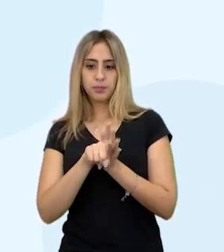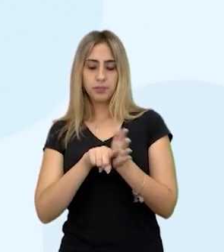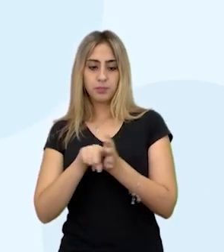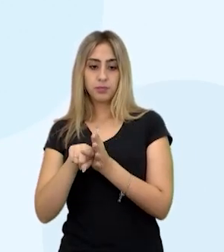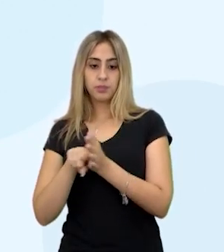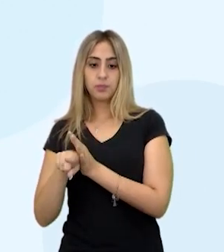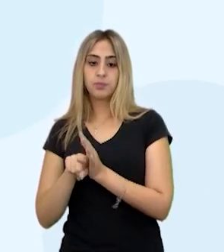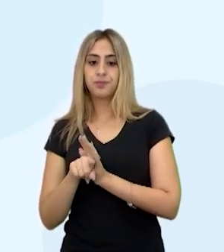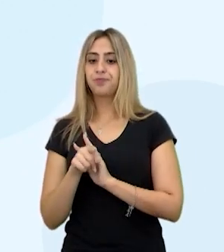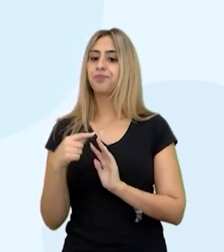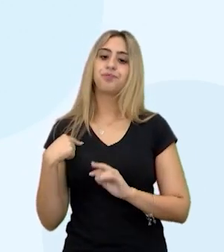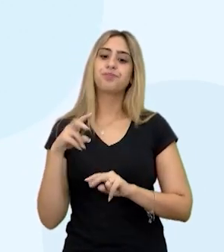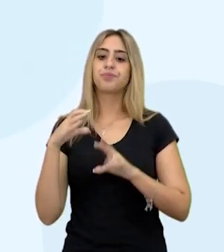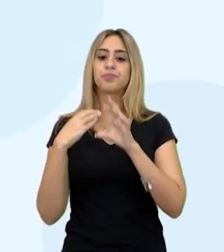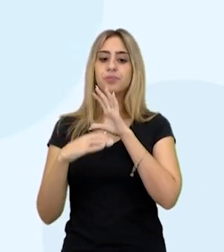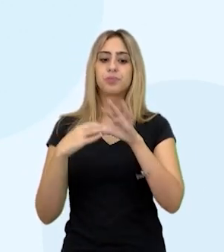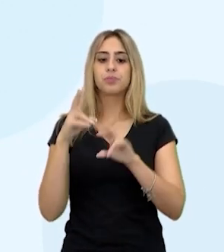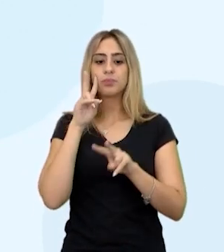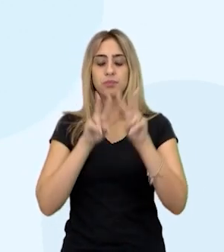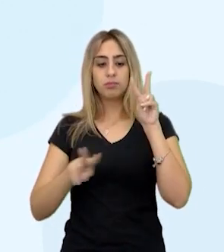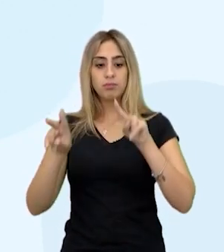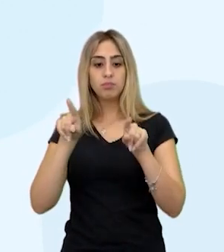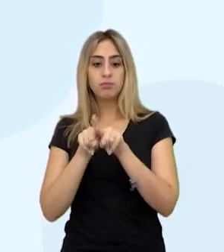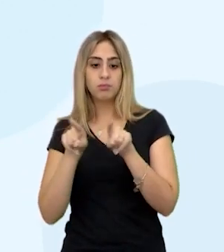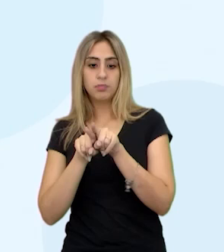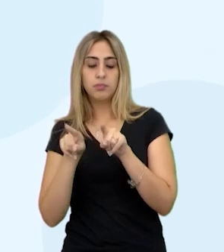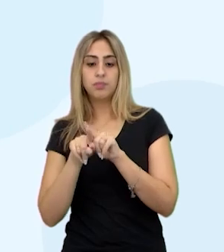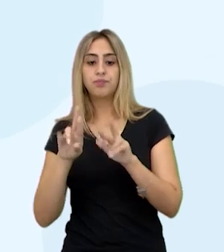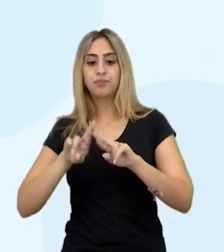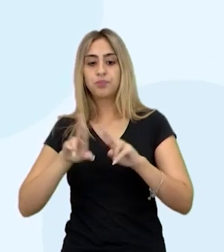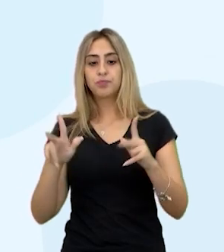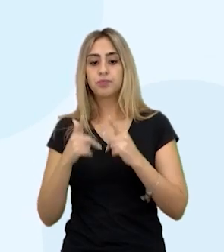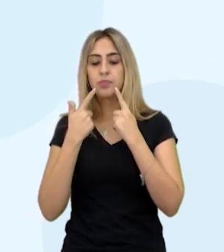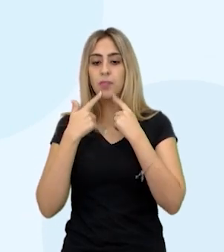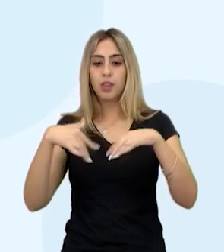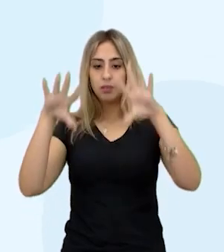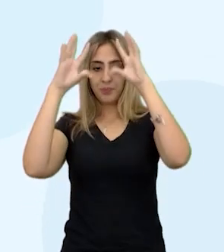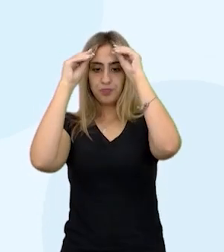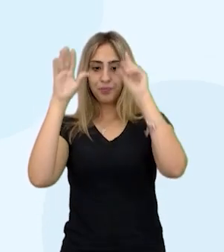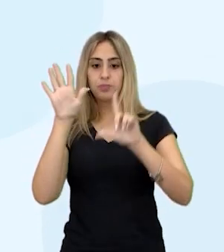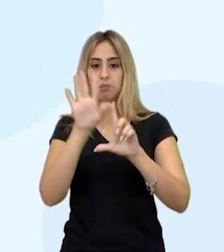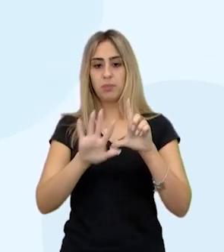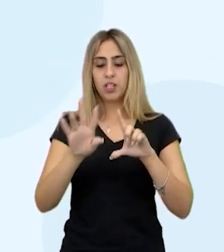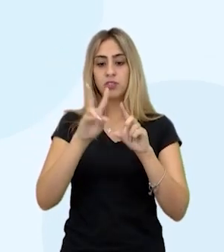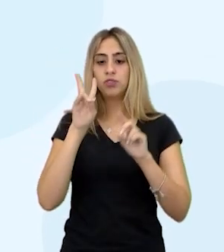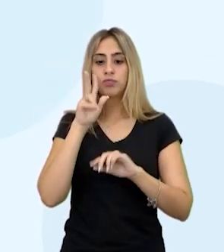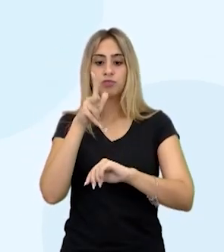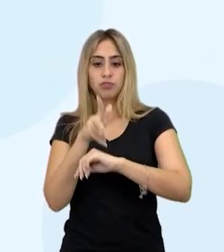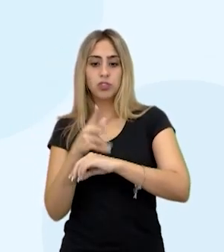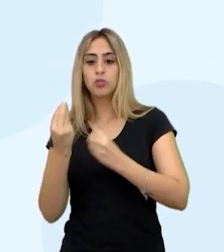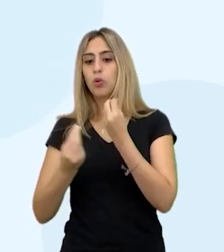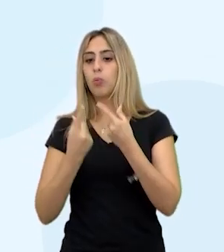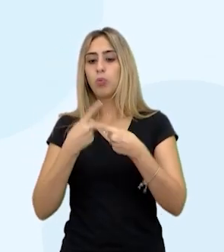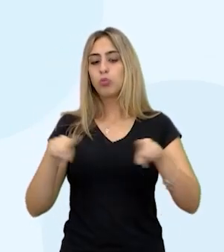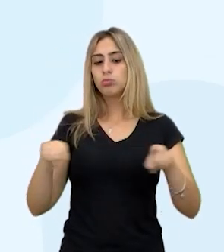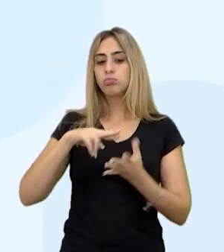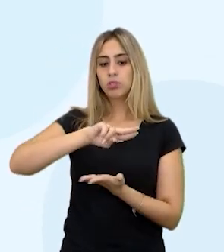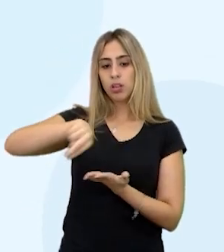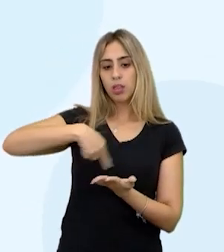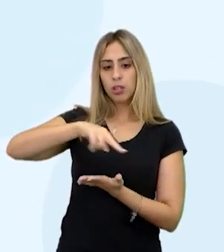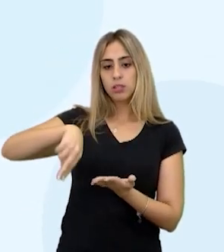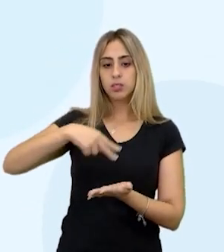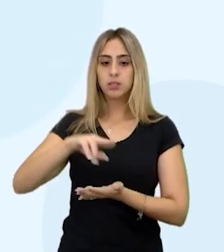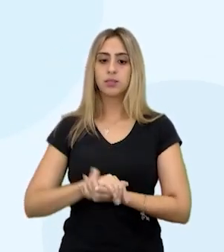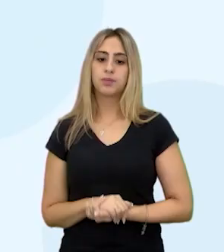analisar sobre a comunicação visual em diferentes linguagens, imagens, vídeos, músicas, danças, enfim, como o professor trouxe aqui pra gente,